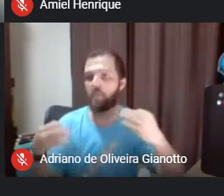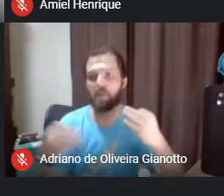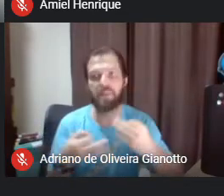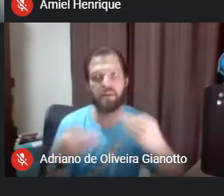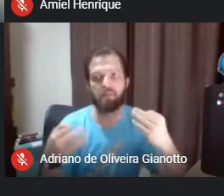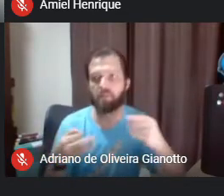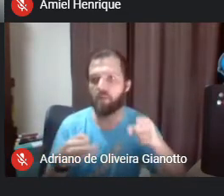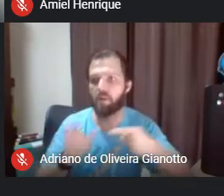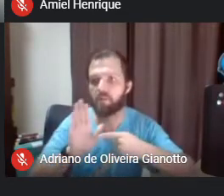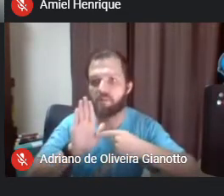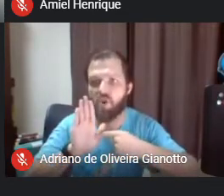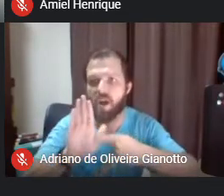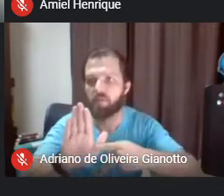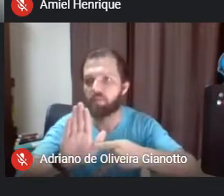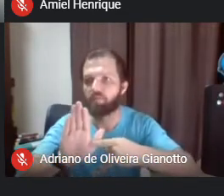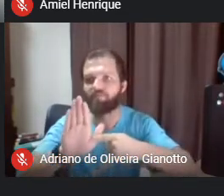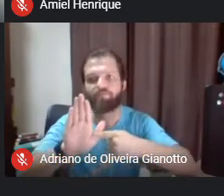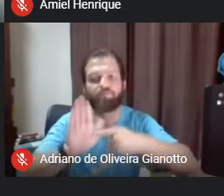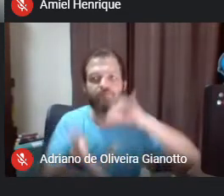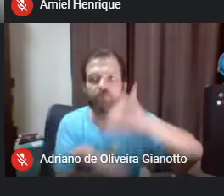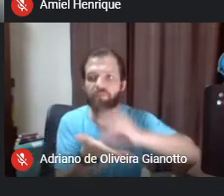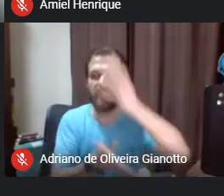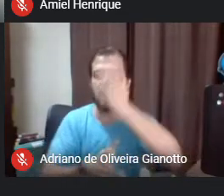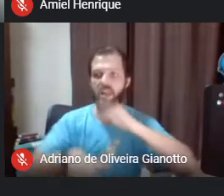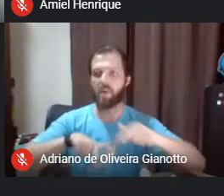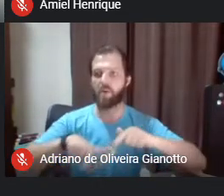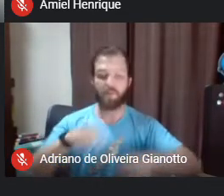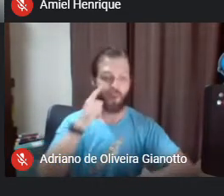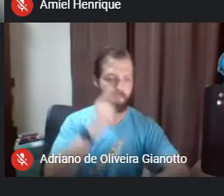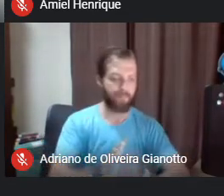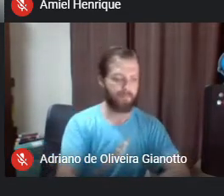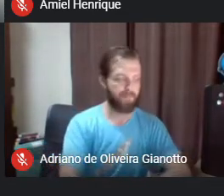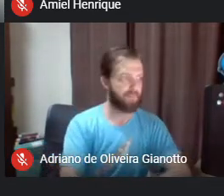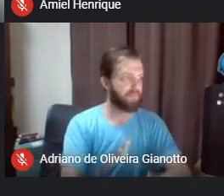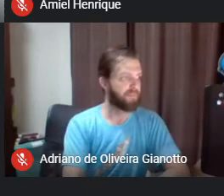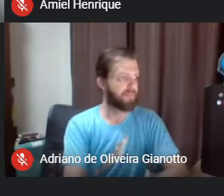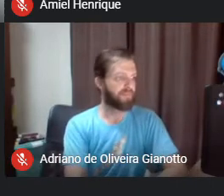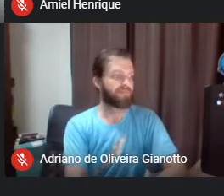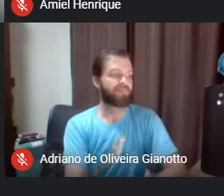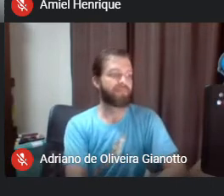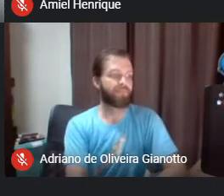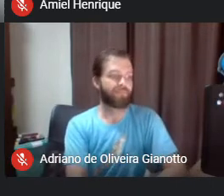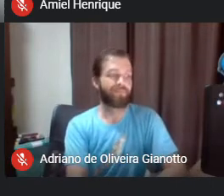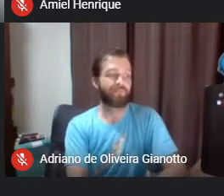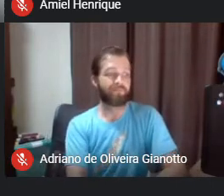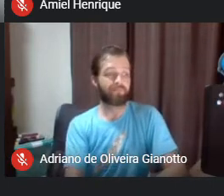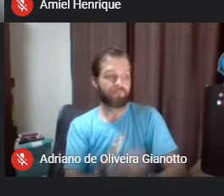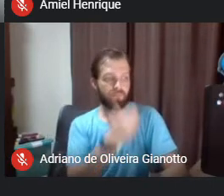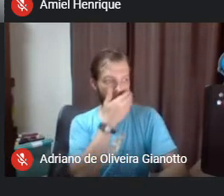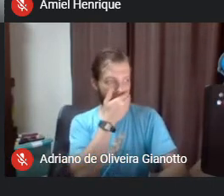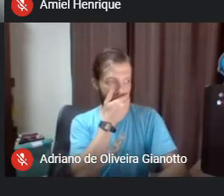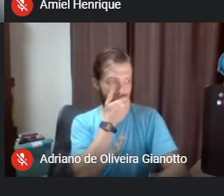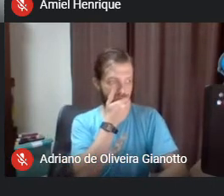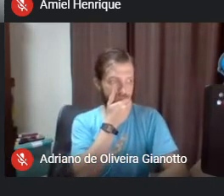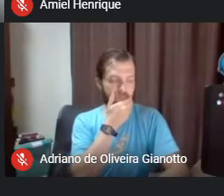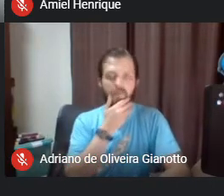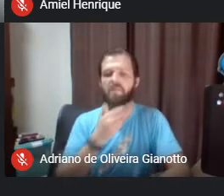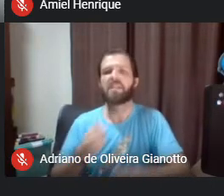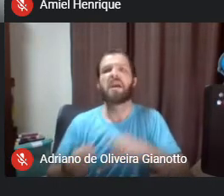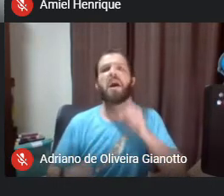mais filantrópica. Então, assim, ele ajudava todas as pessoas. Era um trabalho muito sério.